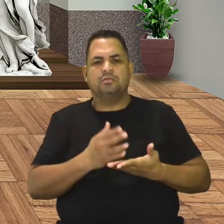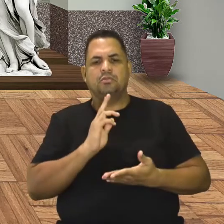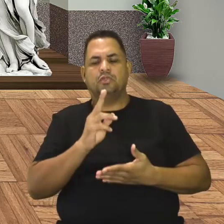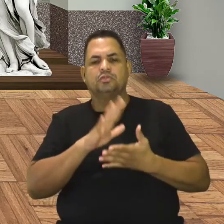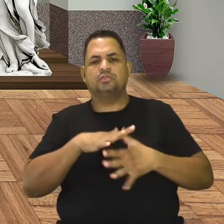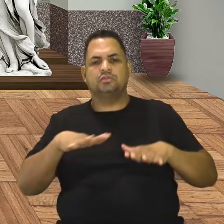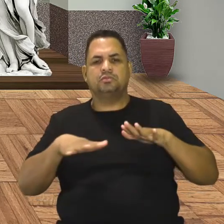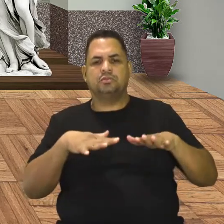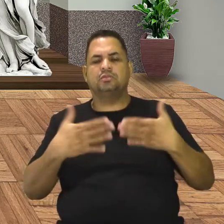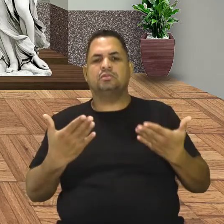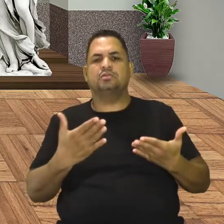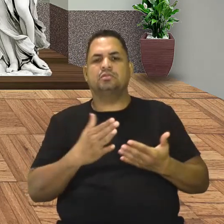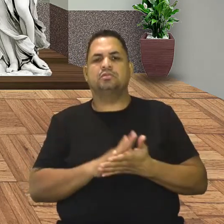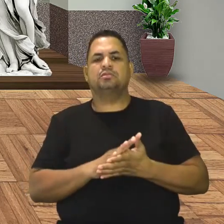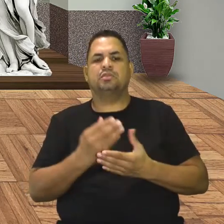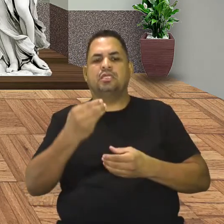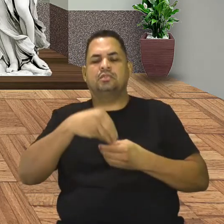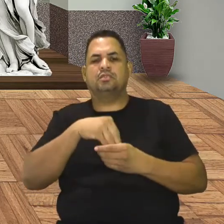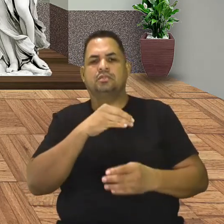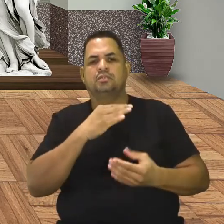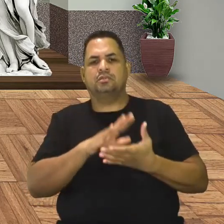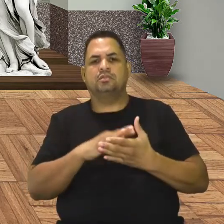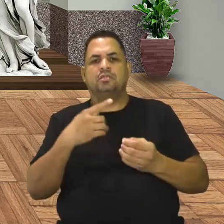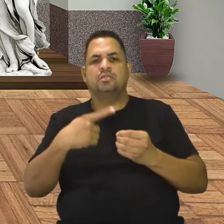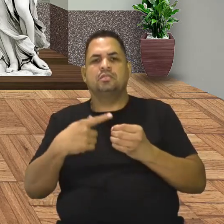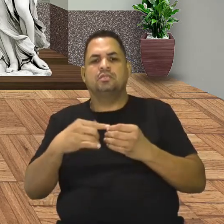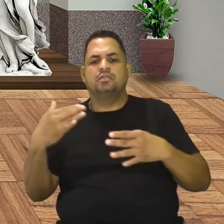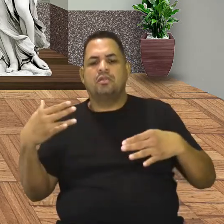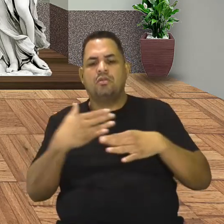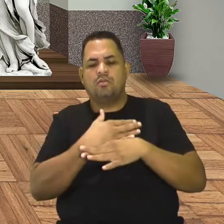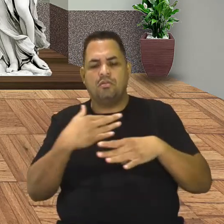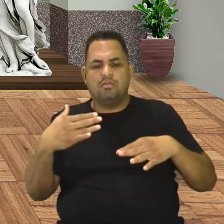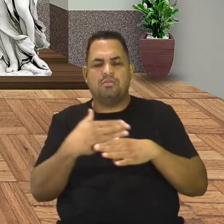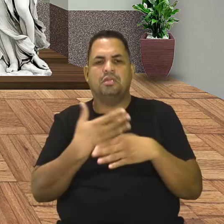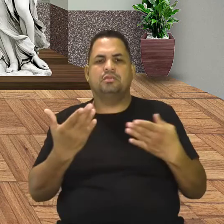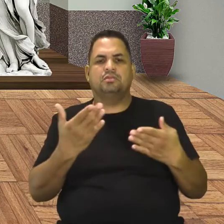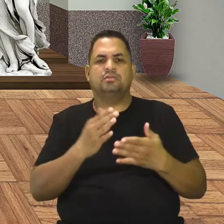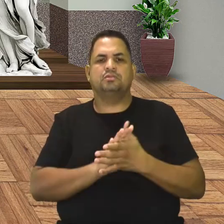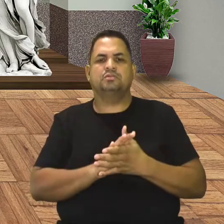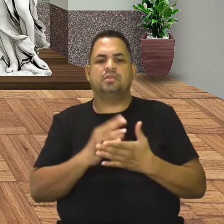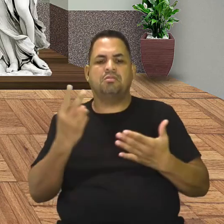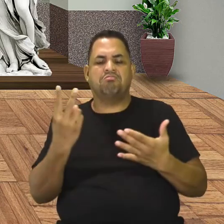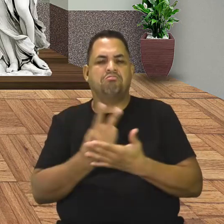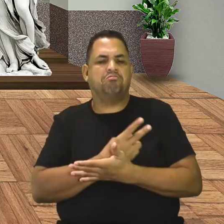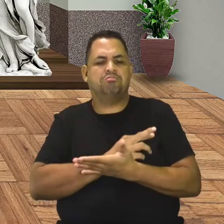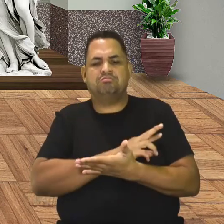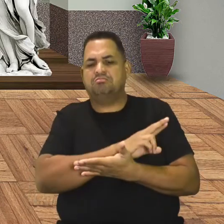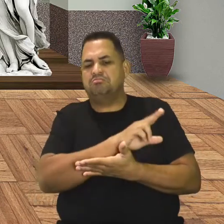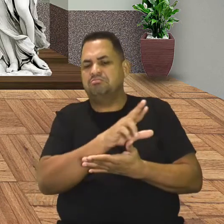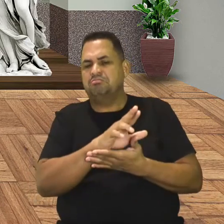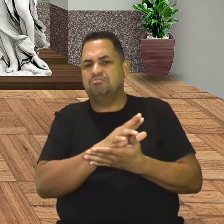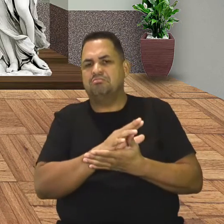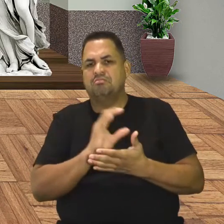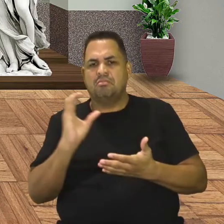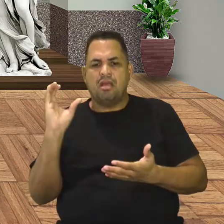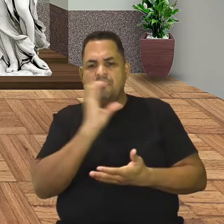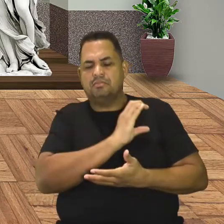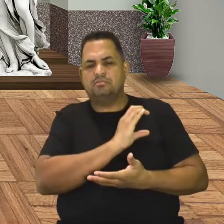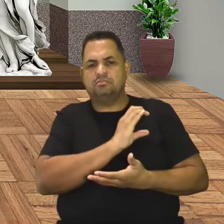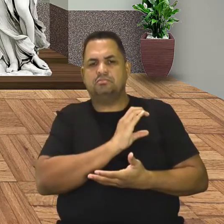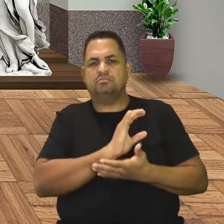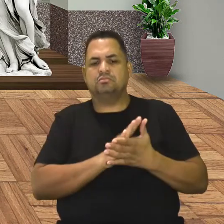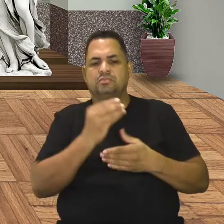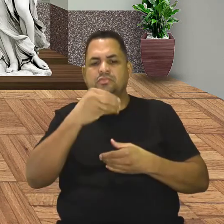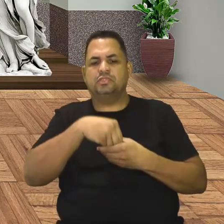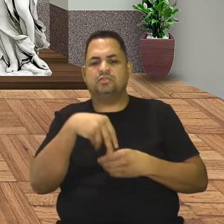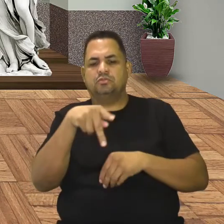de movimento em sua cidade. As coisas estão acontecendo em forma muito rápida da